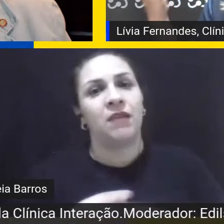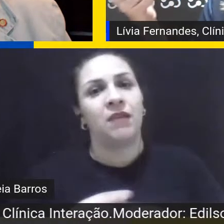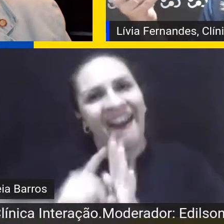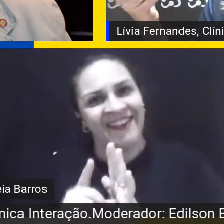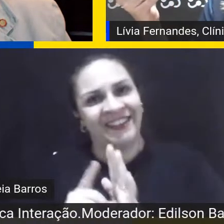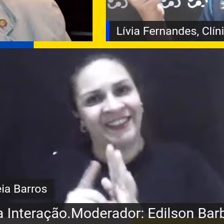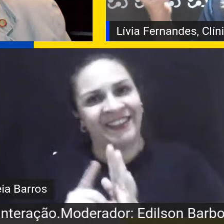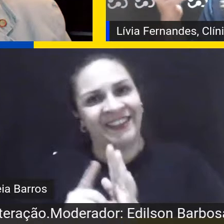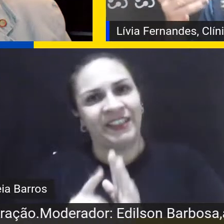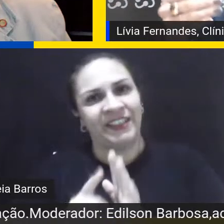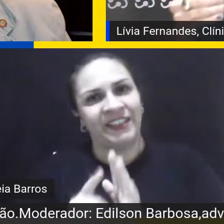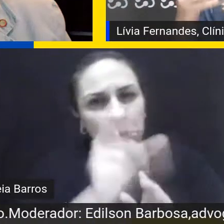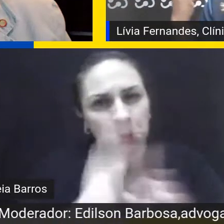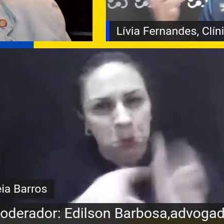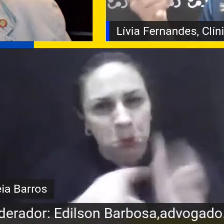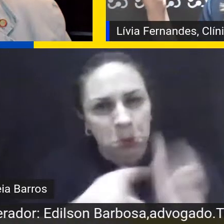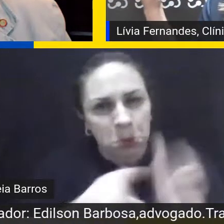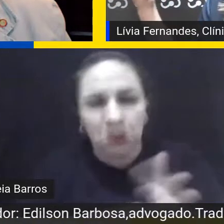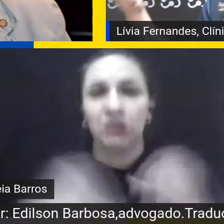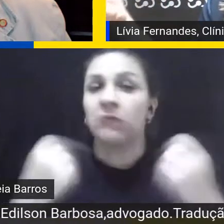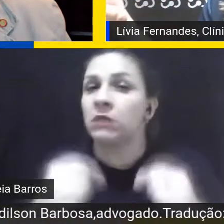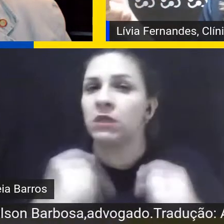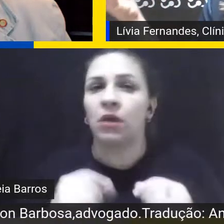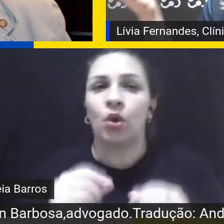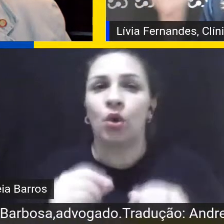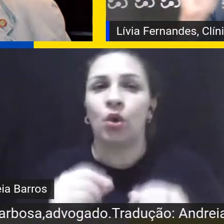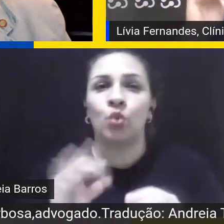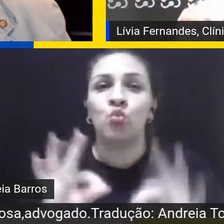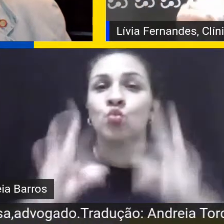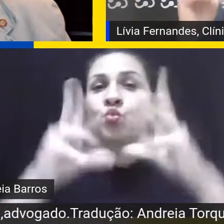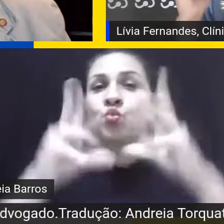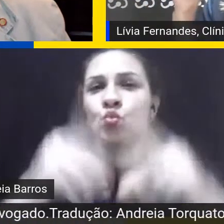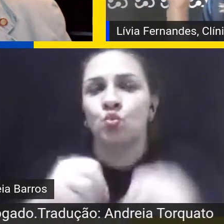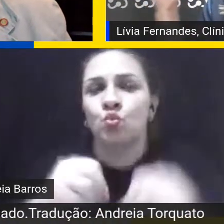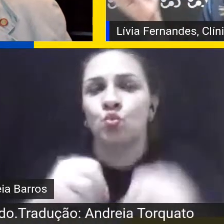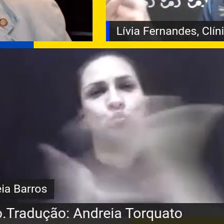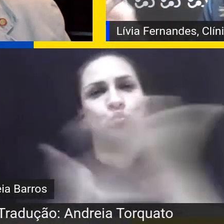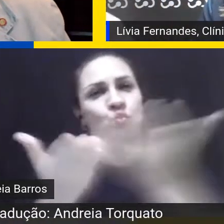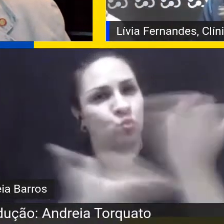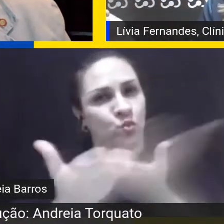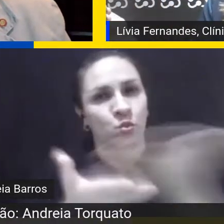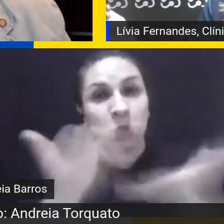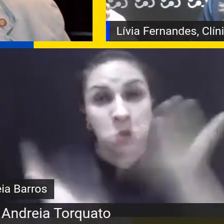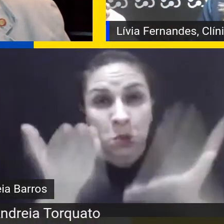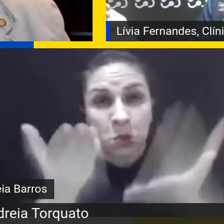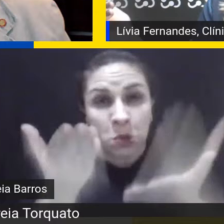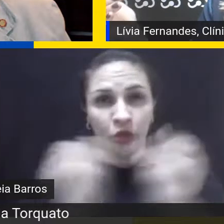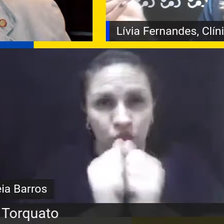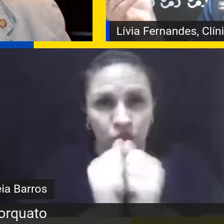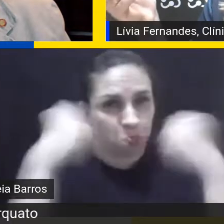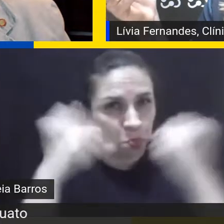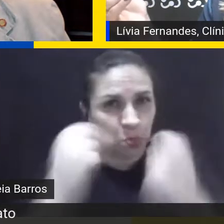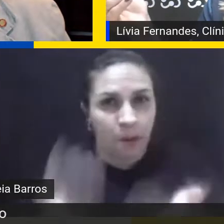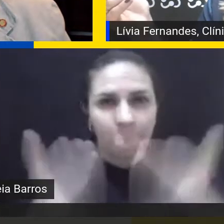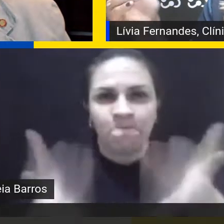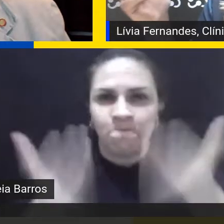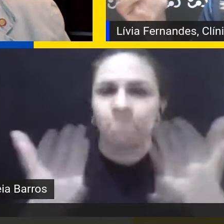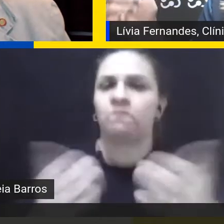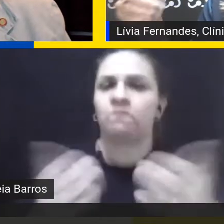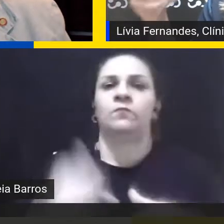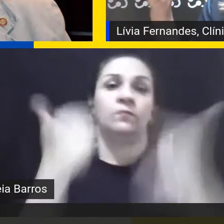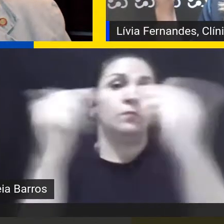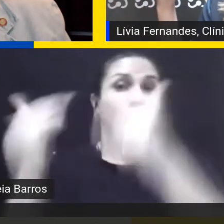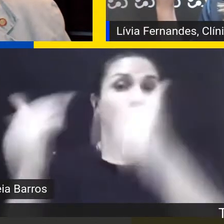tem que estar baseada com todas as terapias. Tem que estar com o terapeuta ocupacional, para estar trabalhando toda